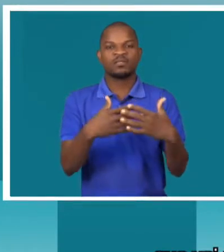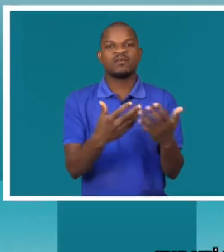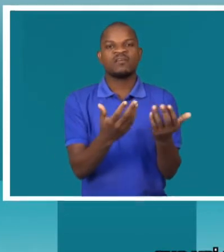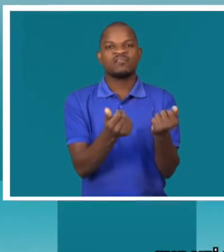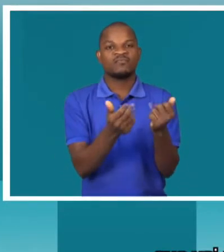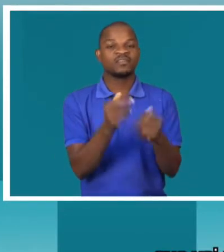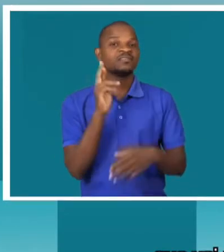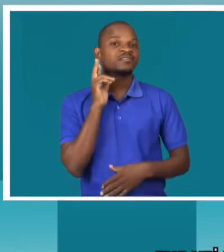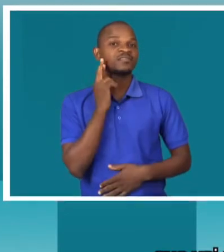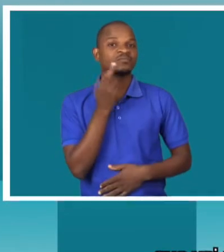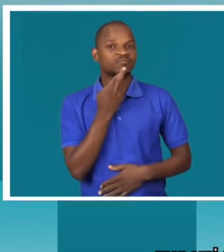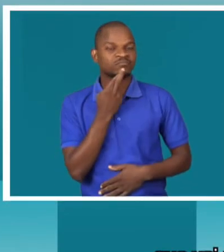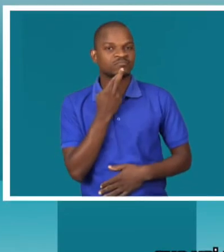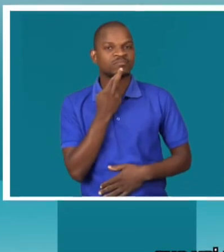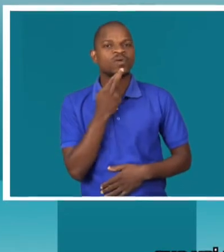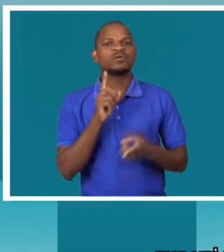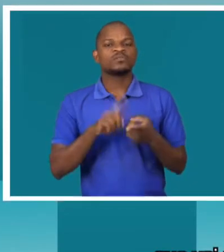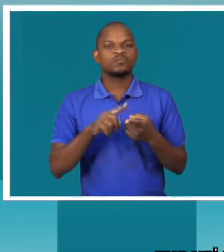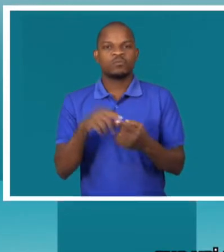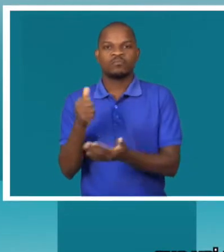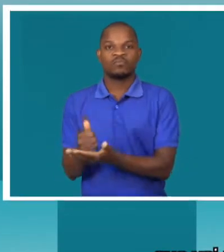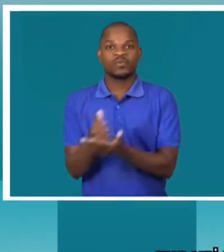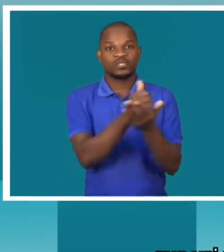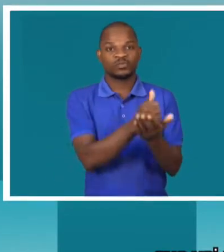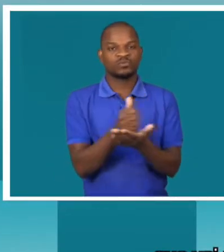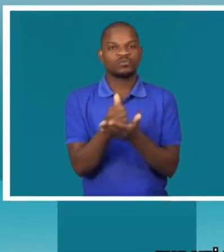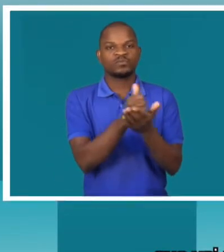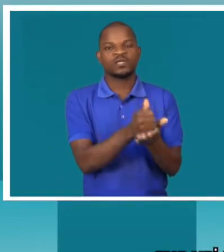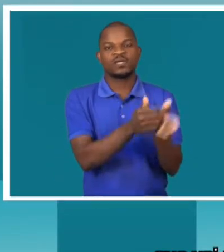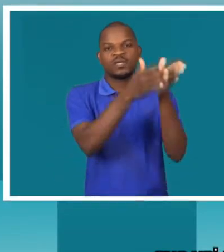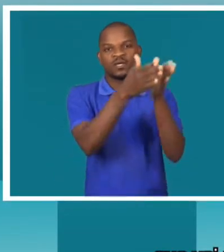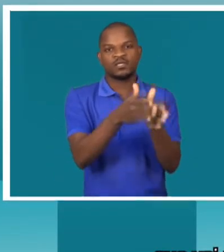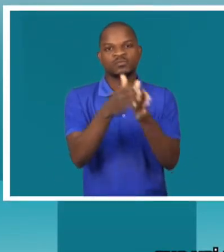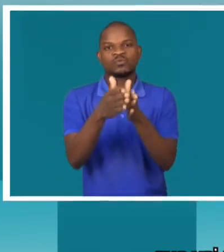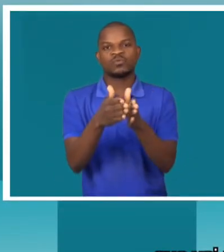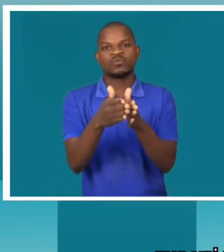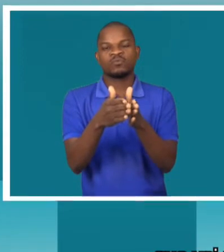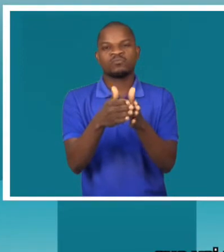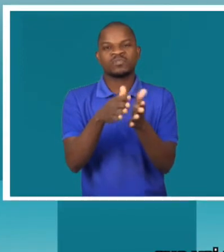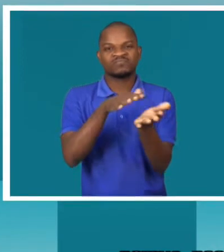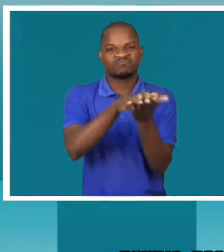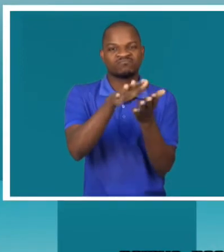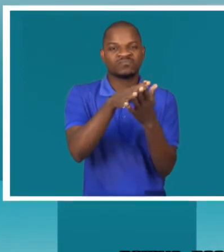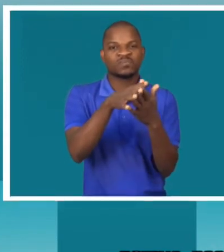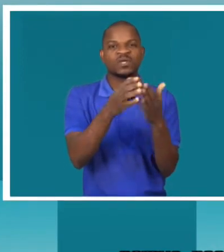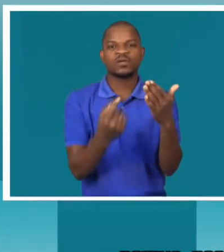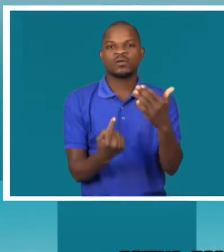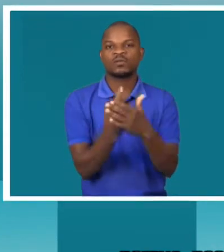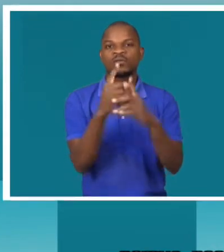responder e ajudar essas vítimas a esclarecer o que é que aconteceu. Porque,